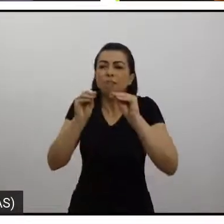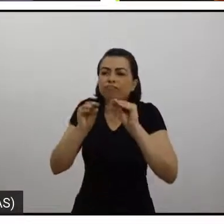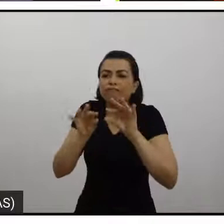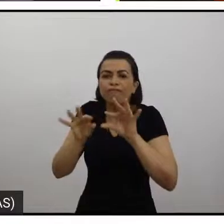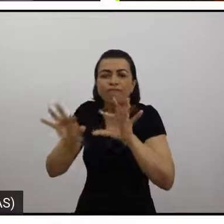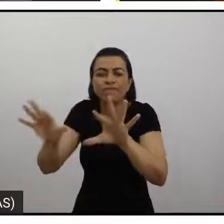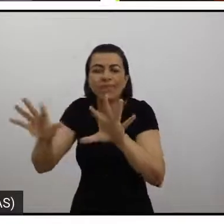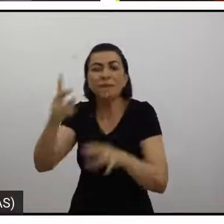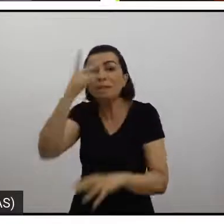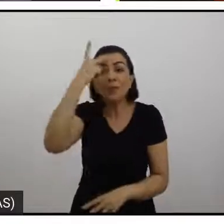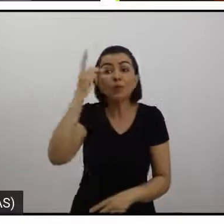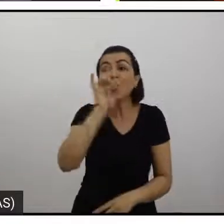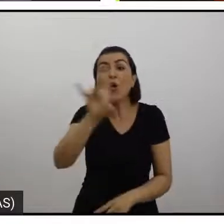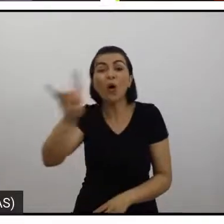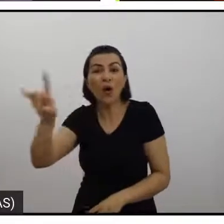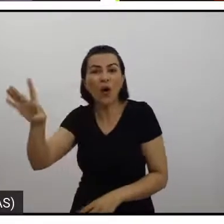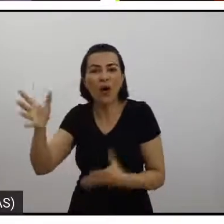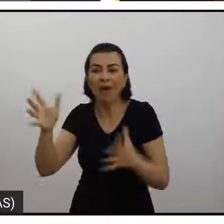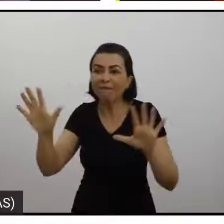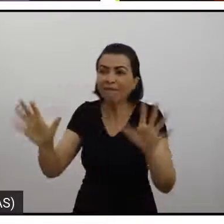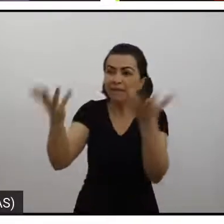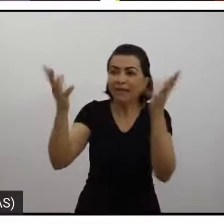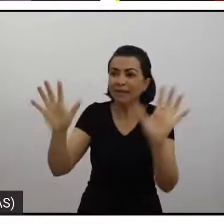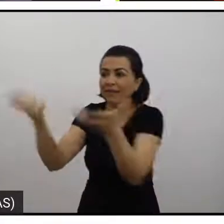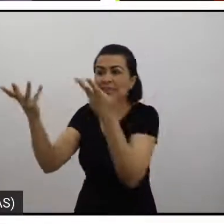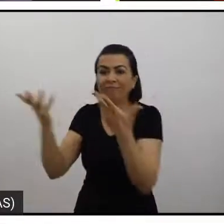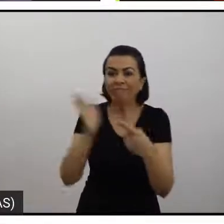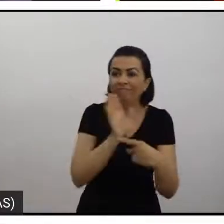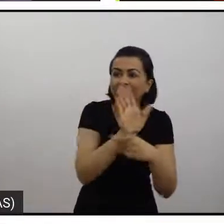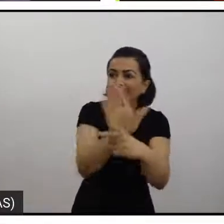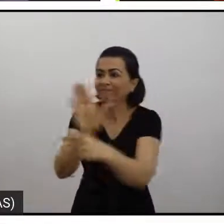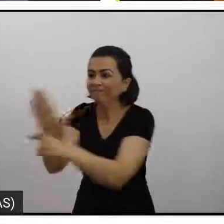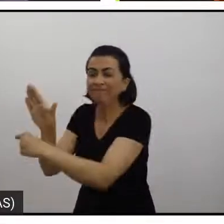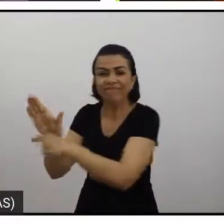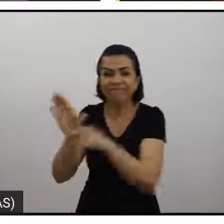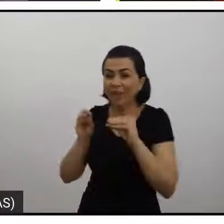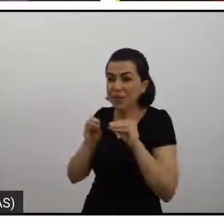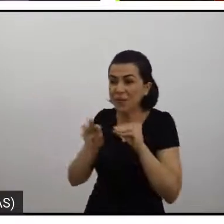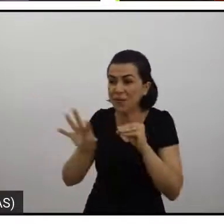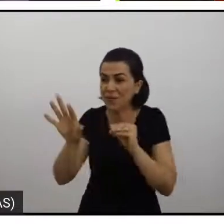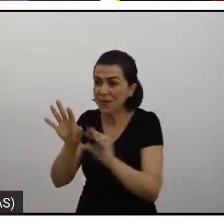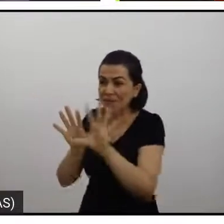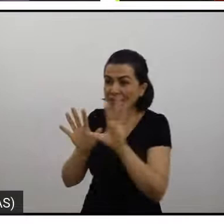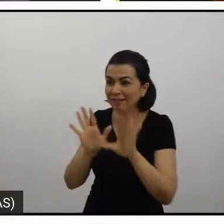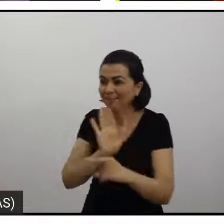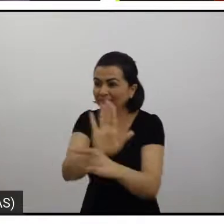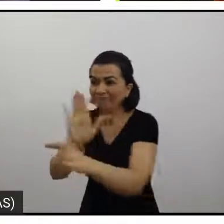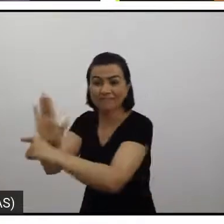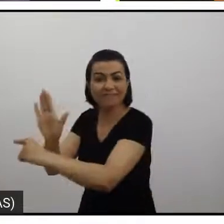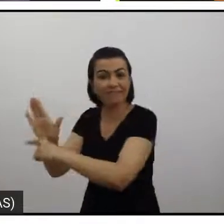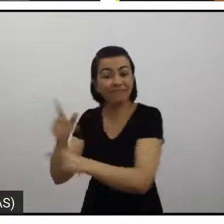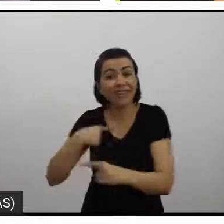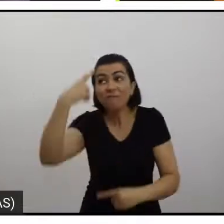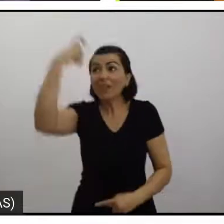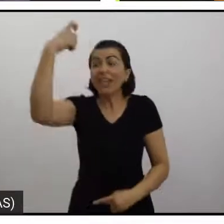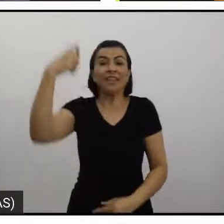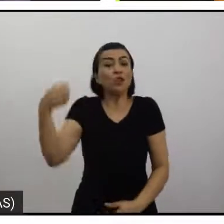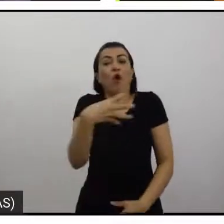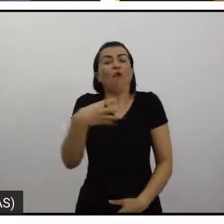tentar chegar de outro jeito nas pessoas, de inventar um jeito de fazer que não era o jeito